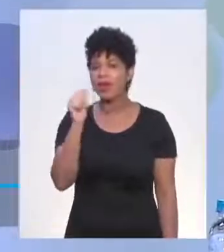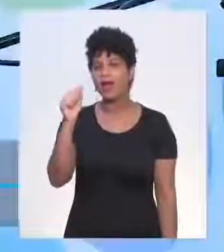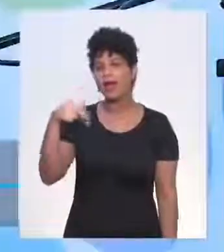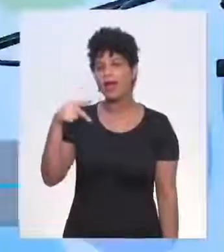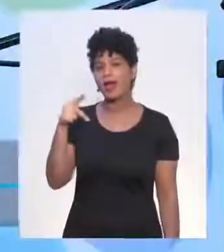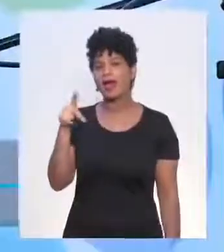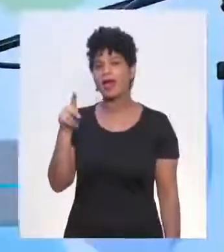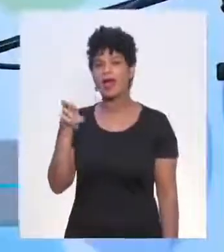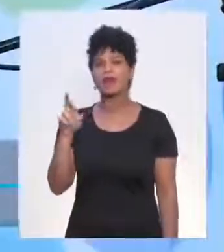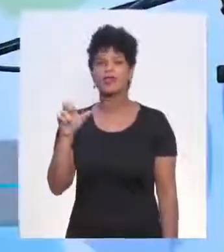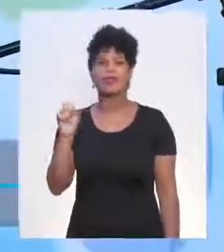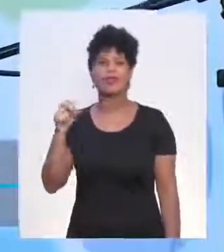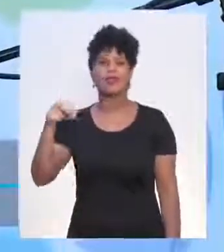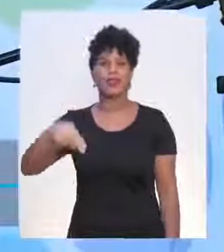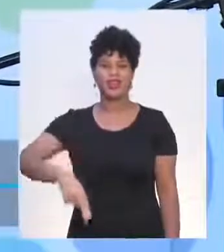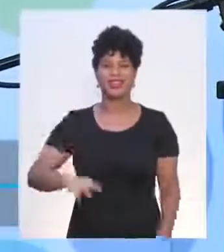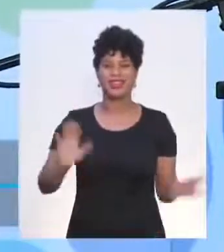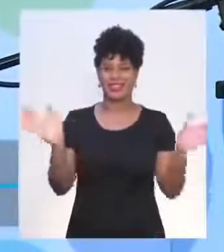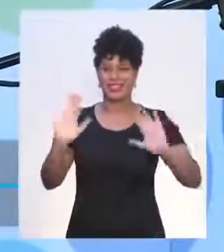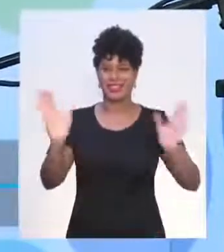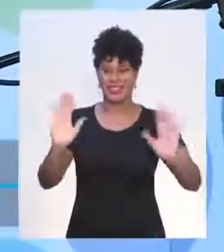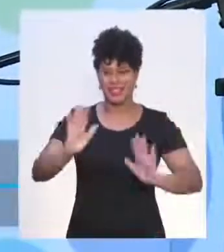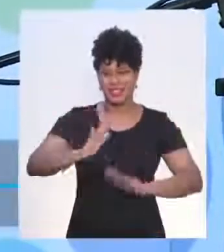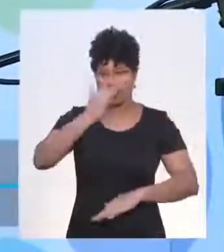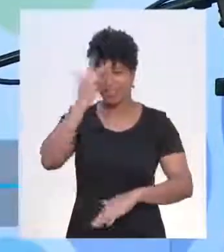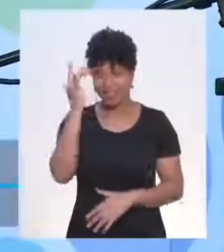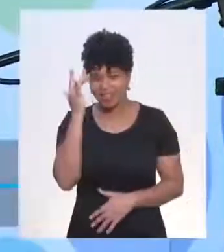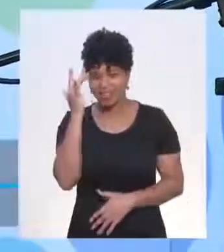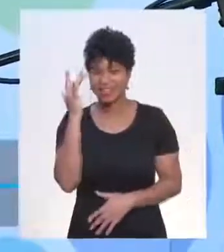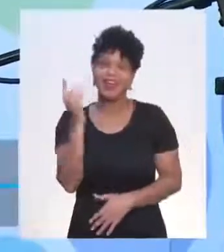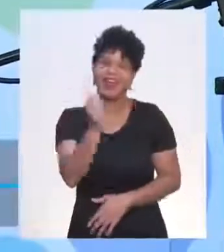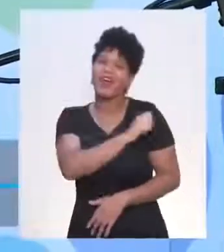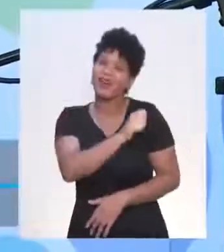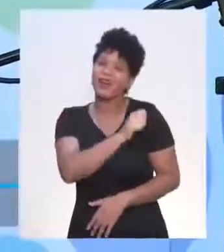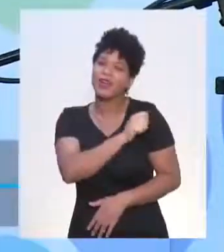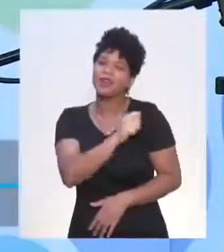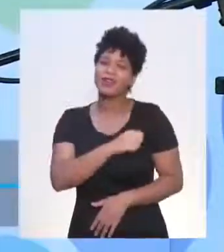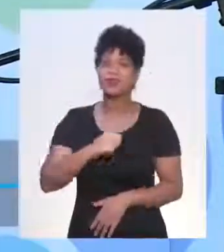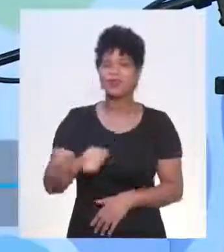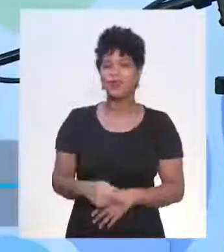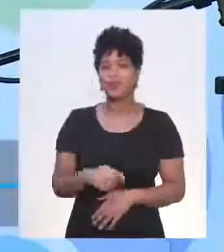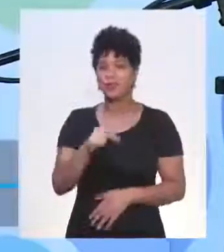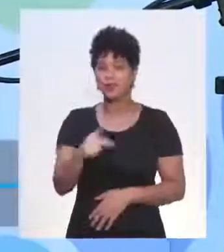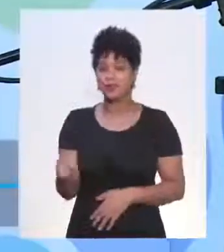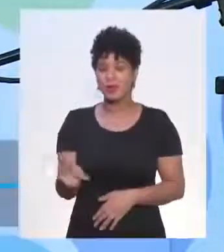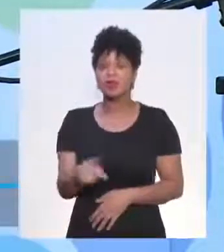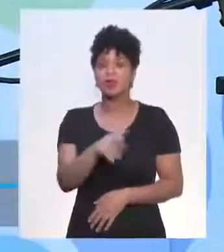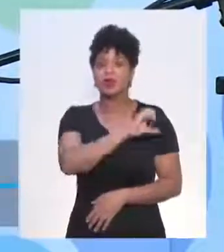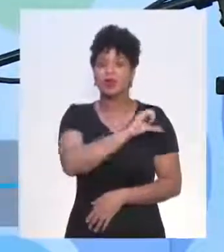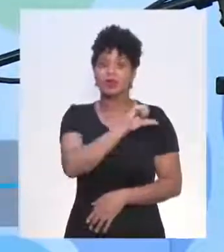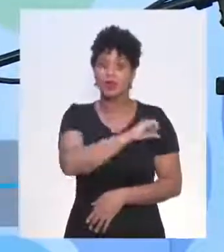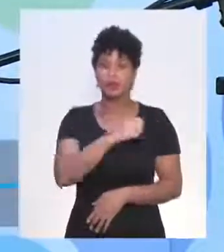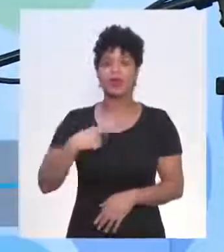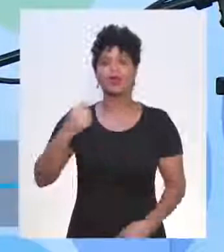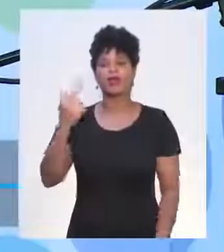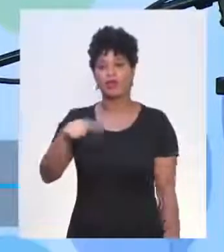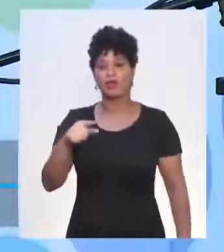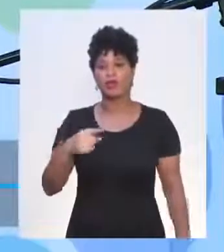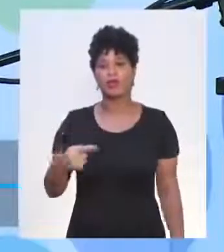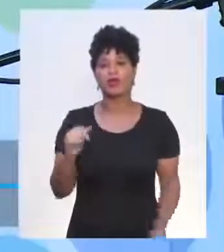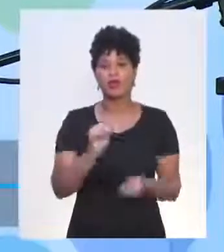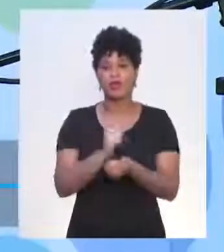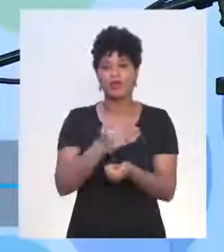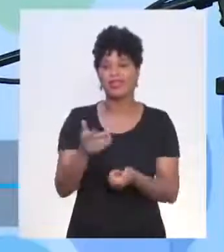Félix então o pessoal meus queridos alunos e professores aí do nono ano estarei aqui mais uma vez com você